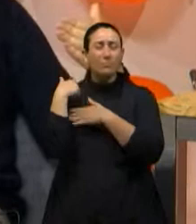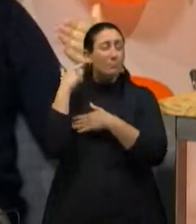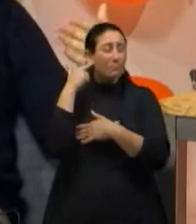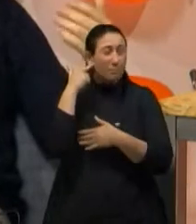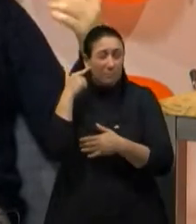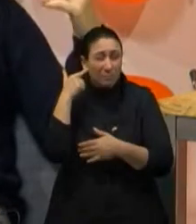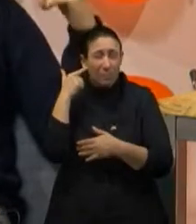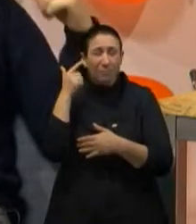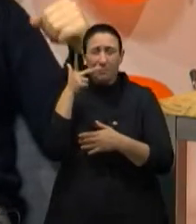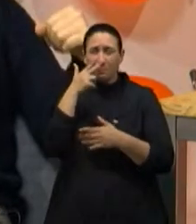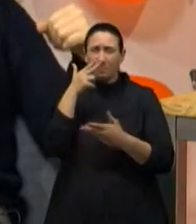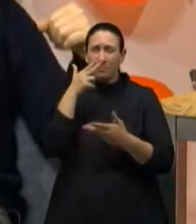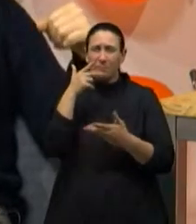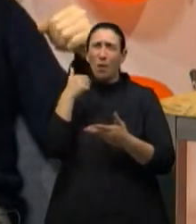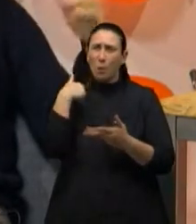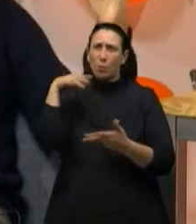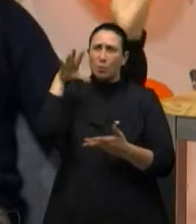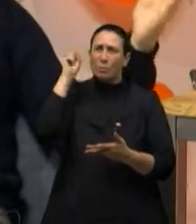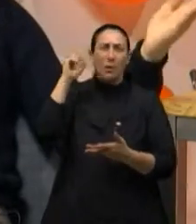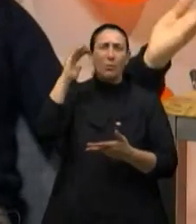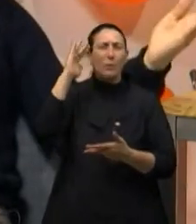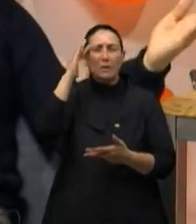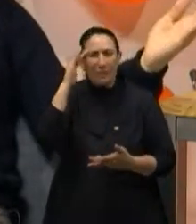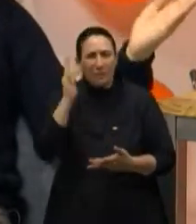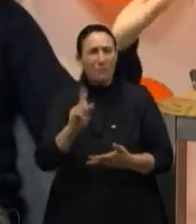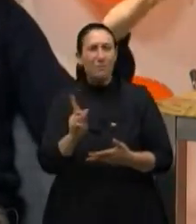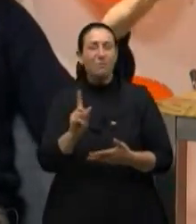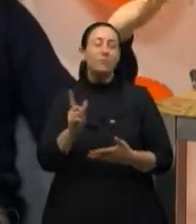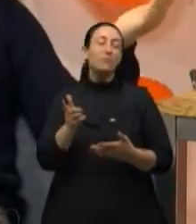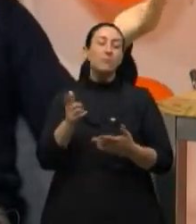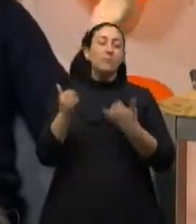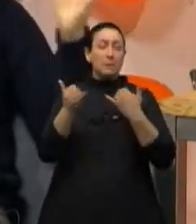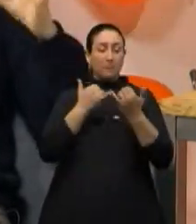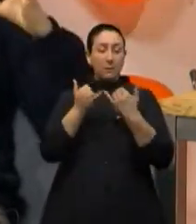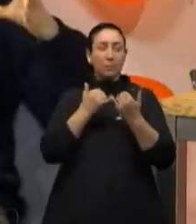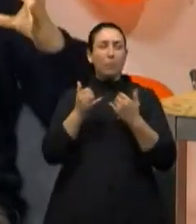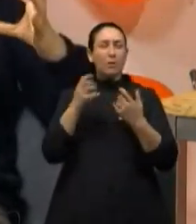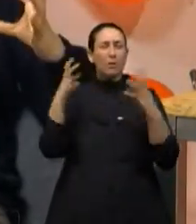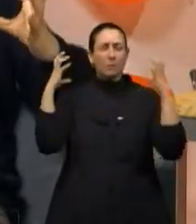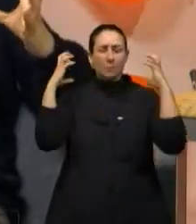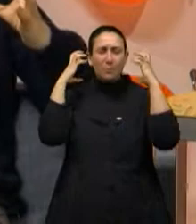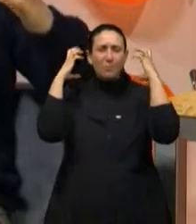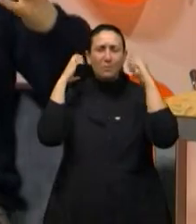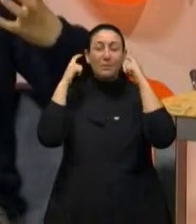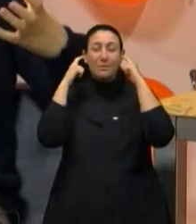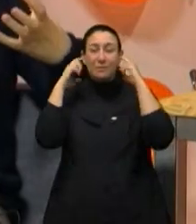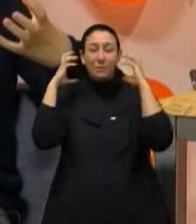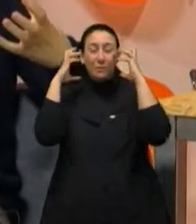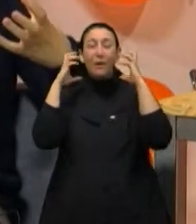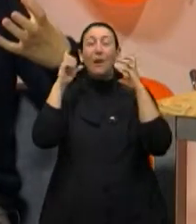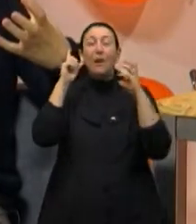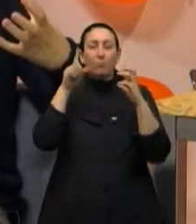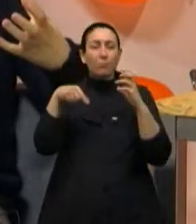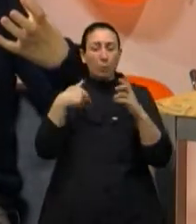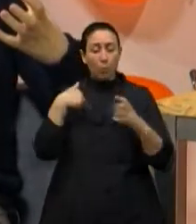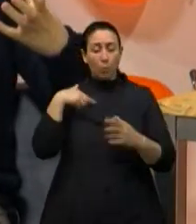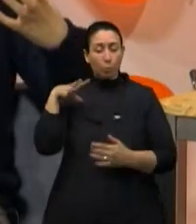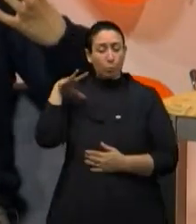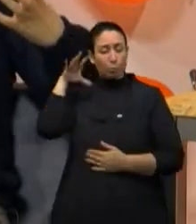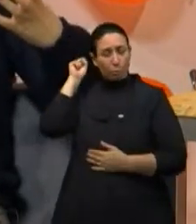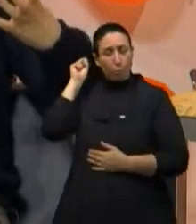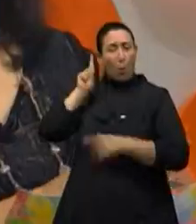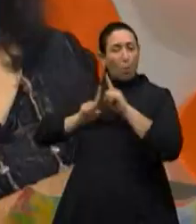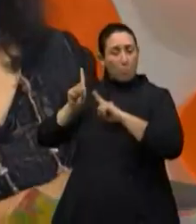escuta mas não ende quando tem mais ruído o ruído tá naquela região aonde a gente ainda escuta